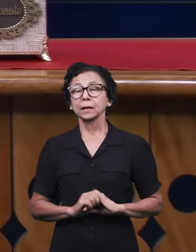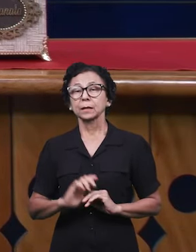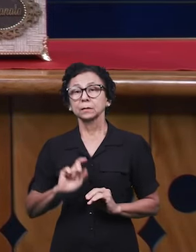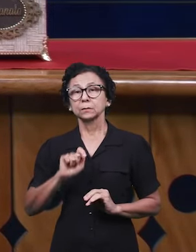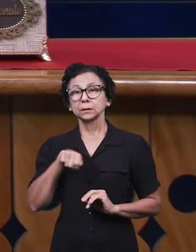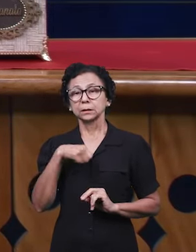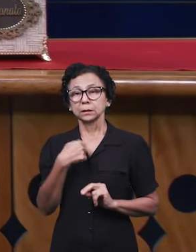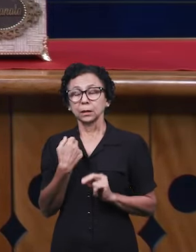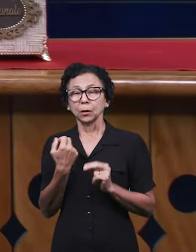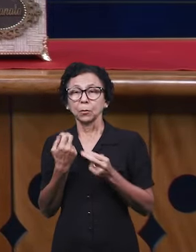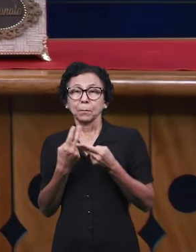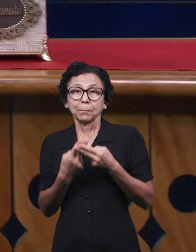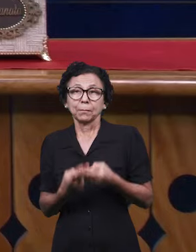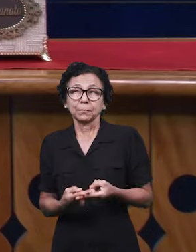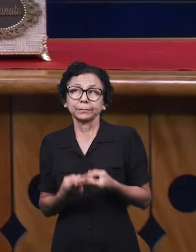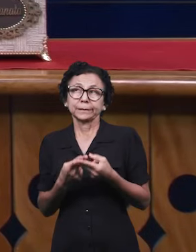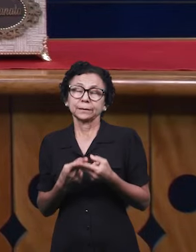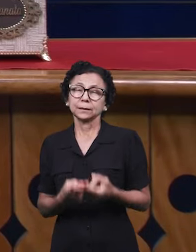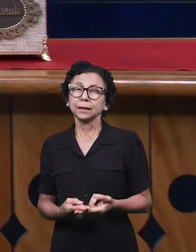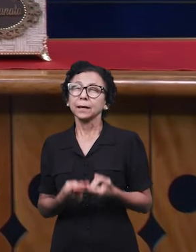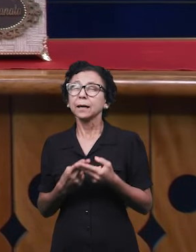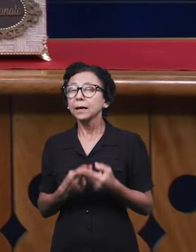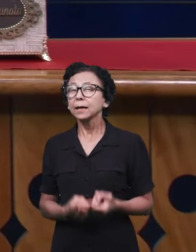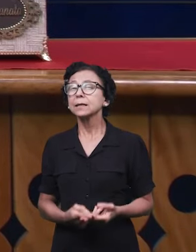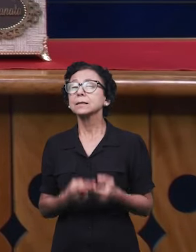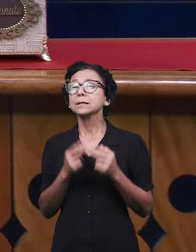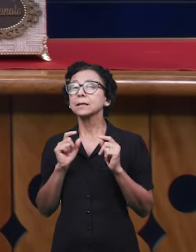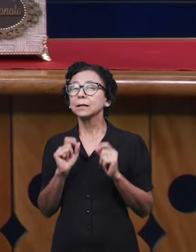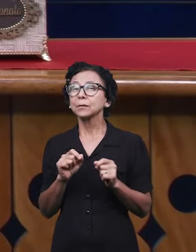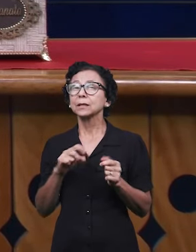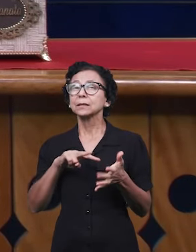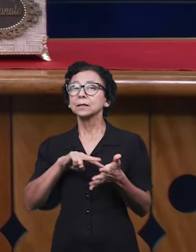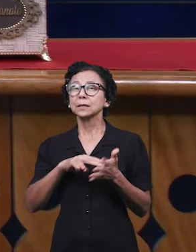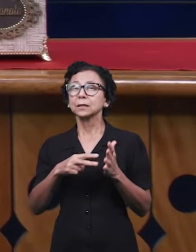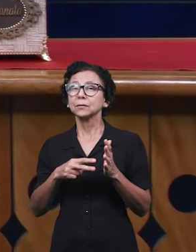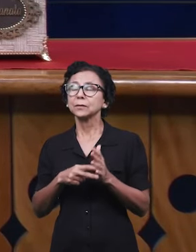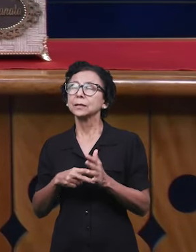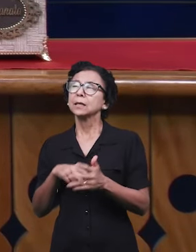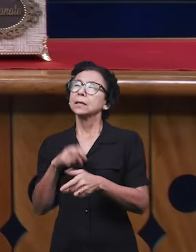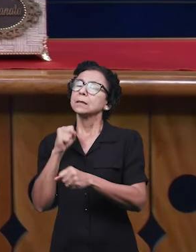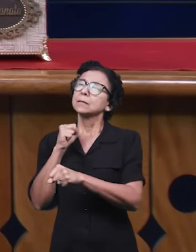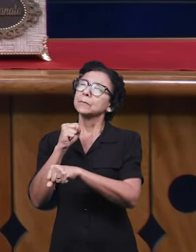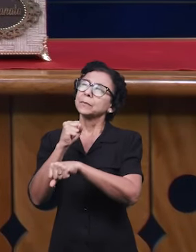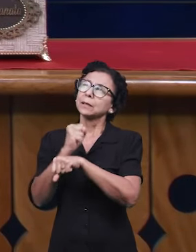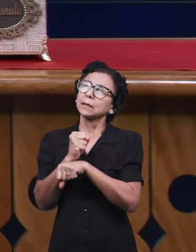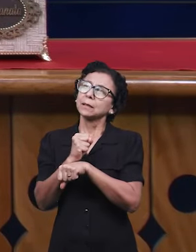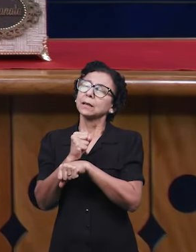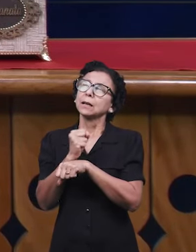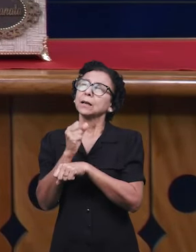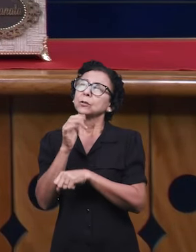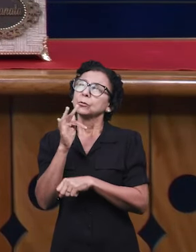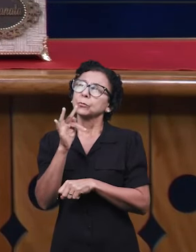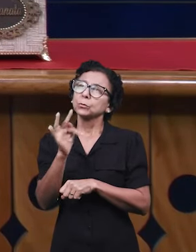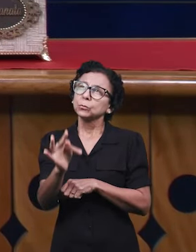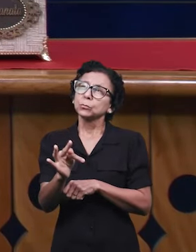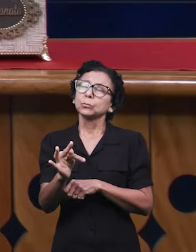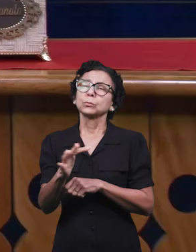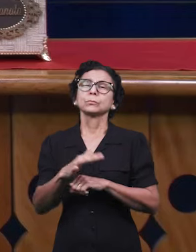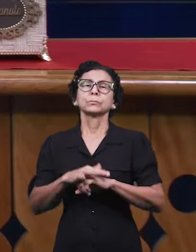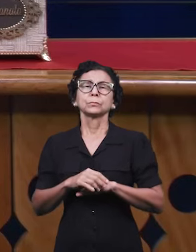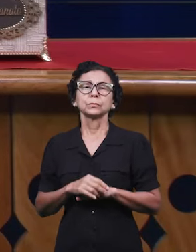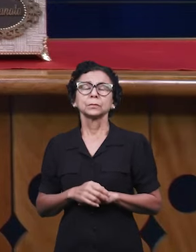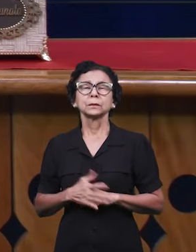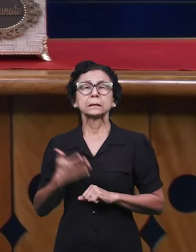palavra da paciência é a mesma da esperança, aquela que o Espírito Santo colocou nos